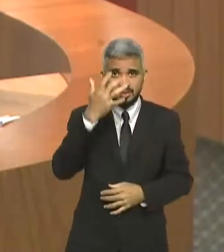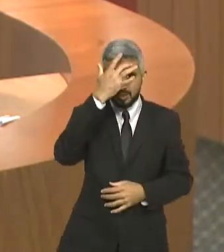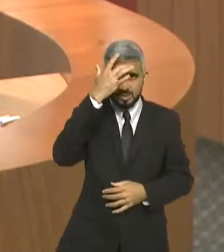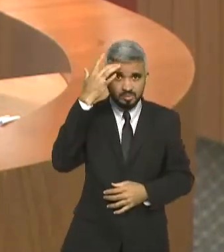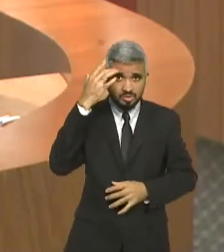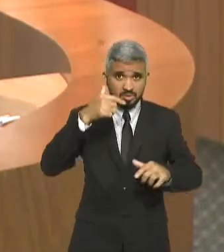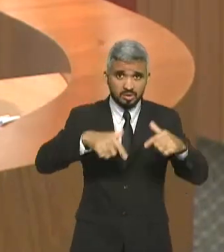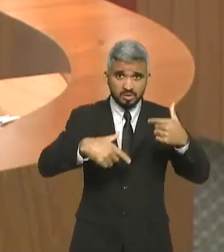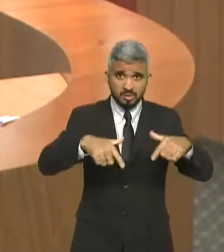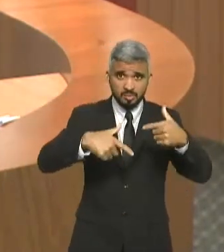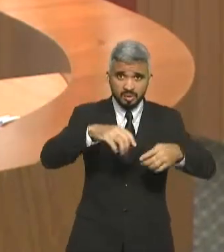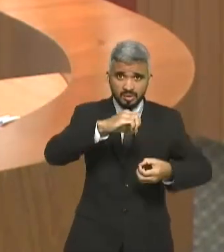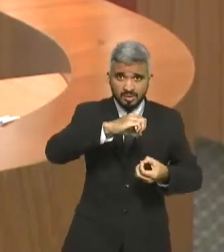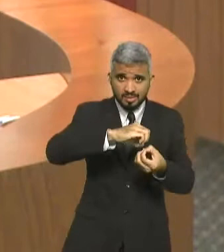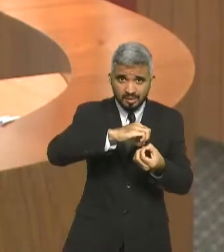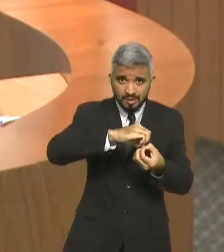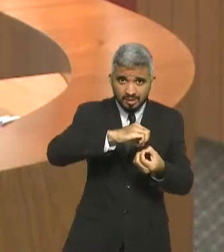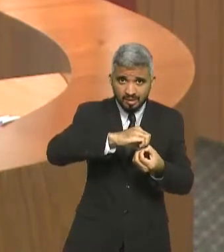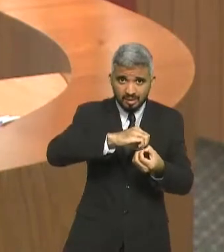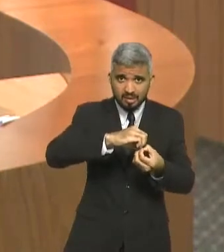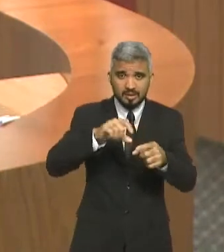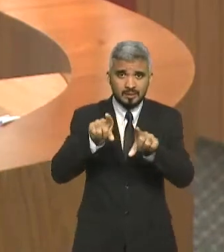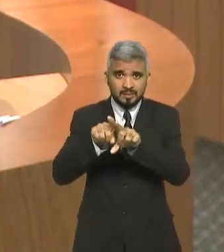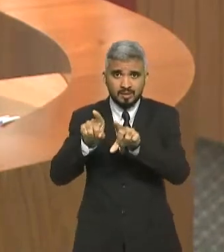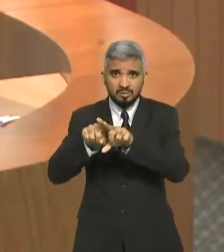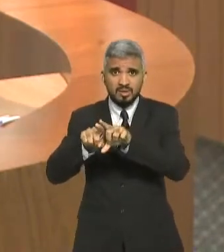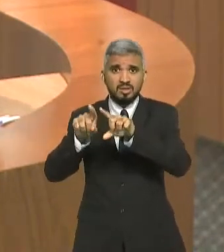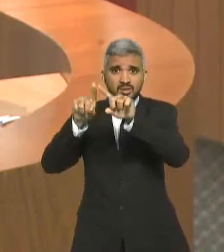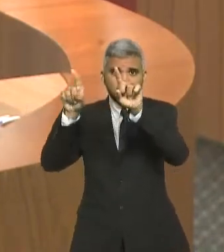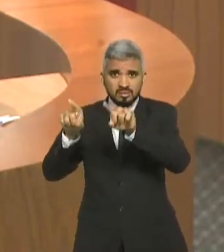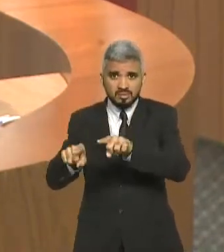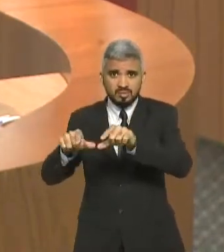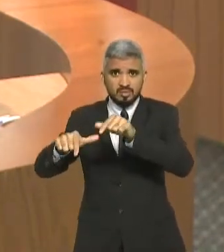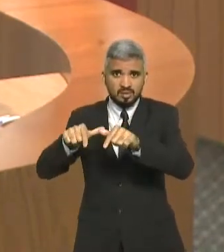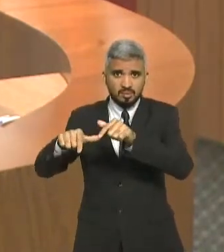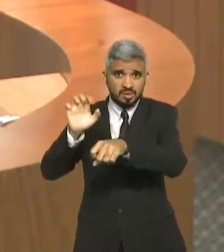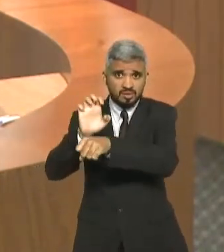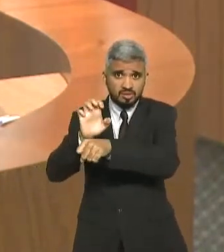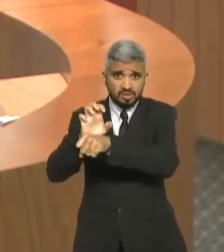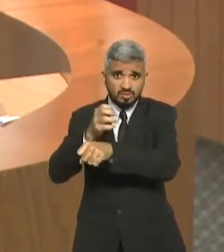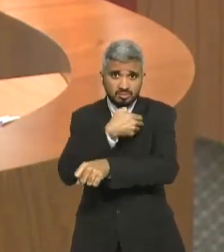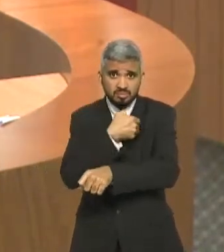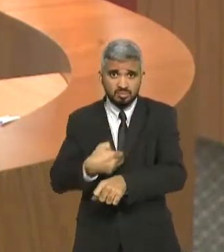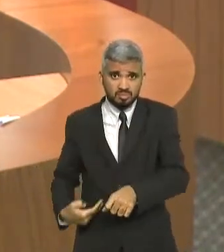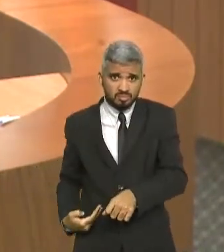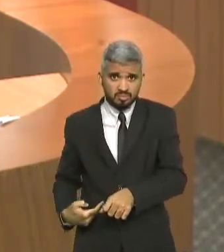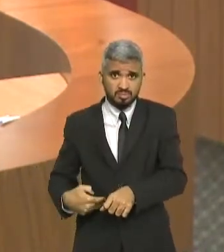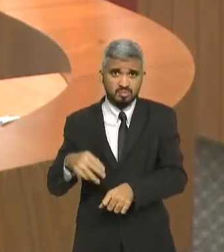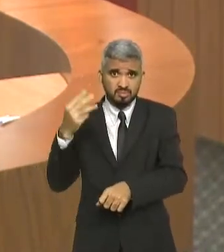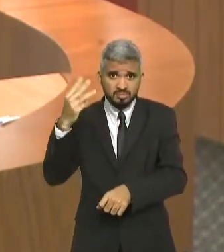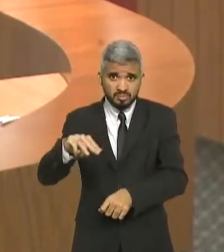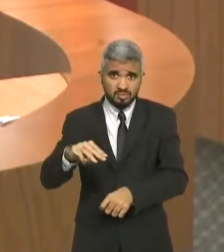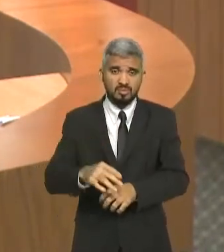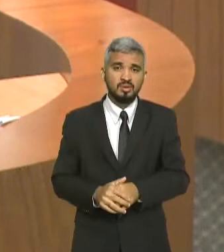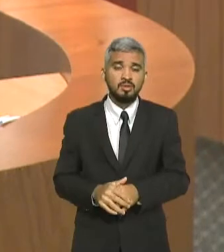Maranhão não estão pedindo aumento. Não é aumento, é recomposição salarial.